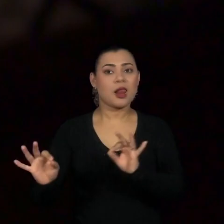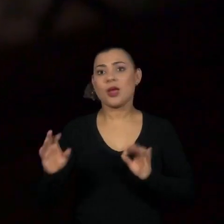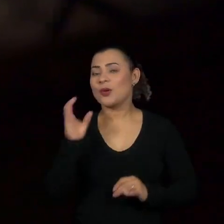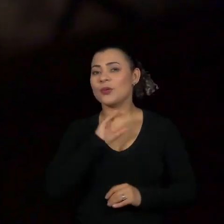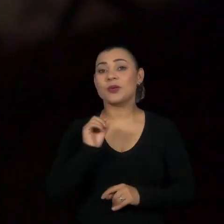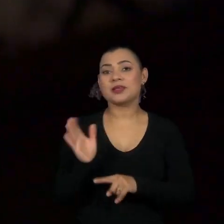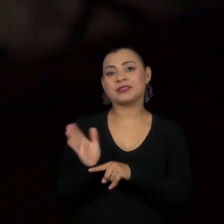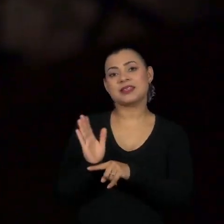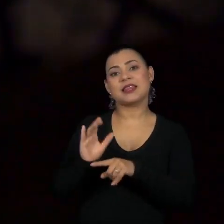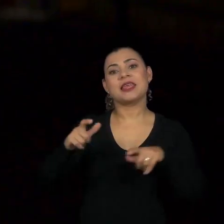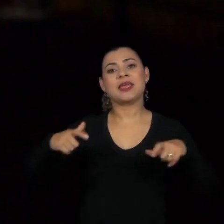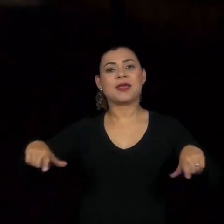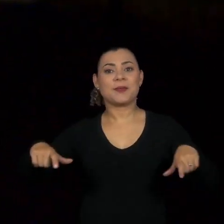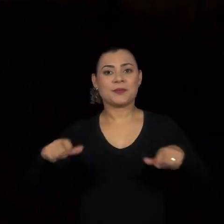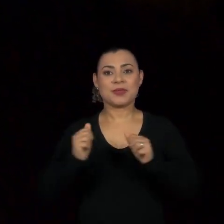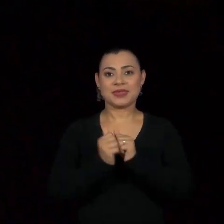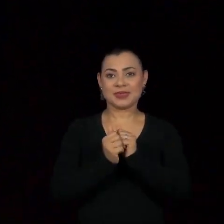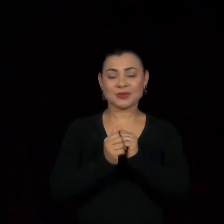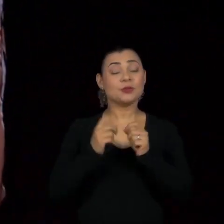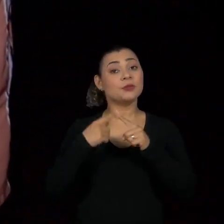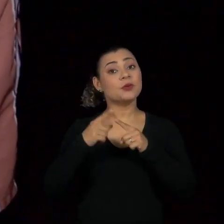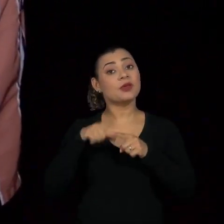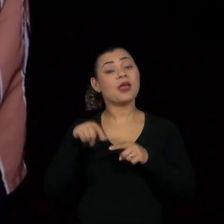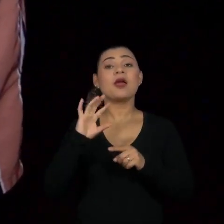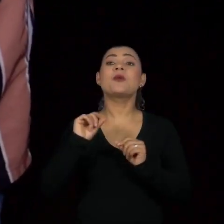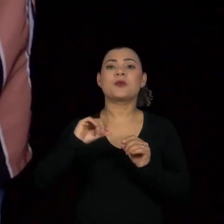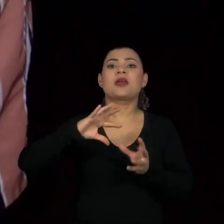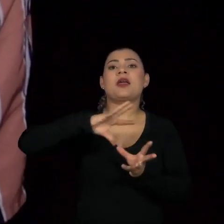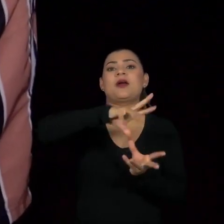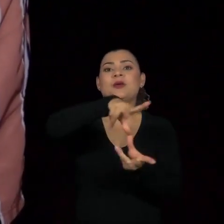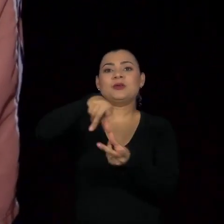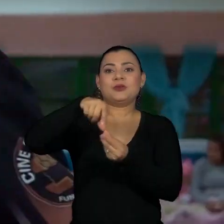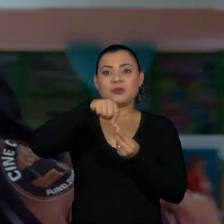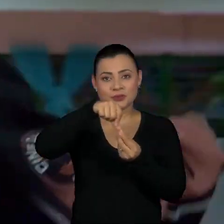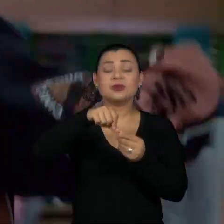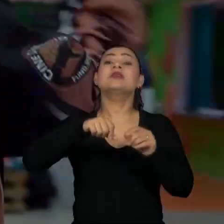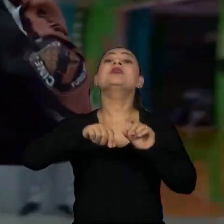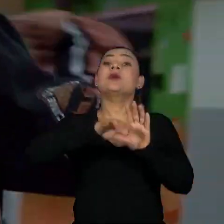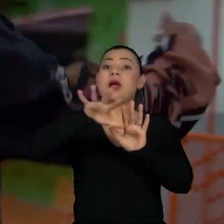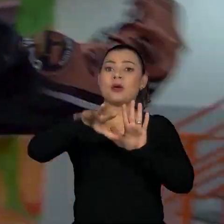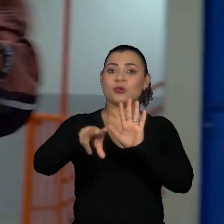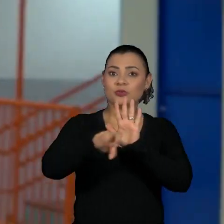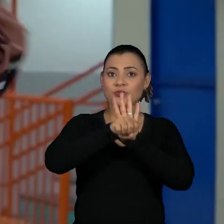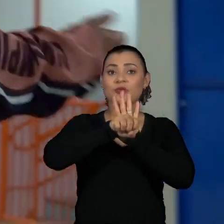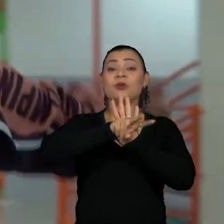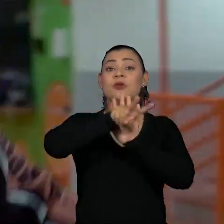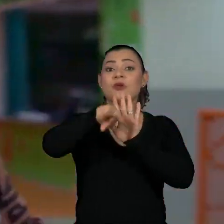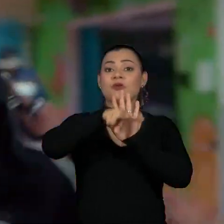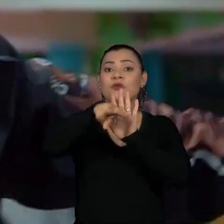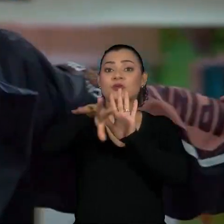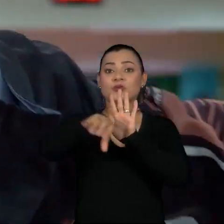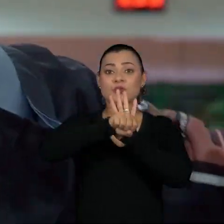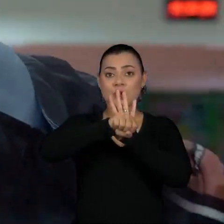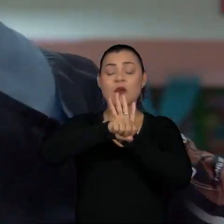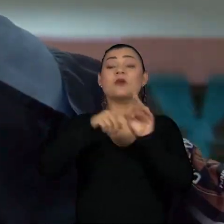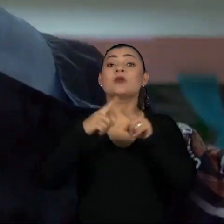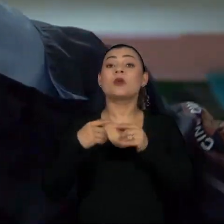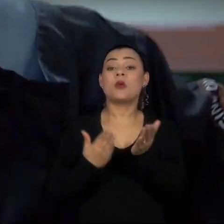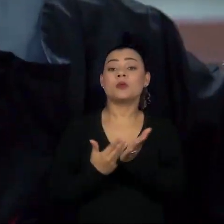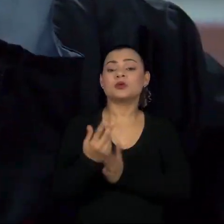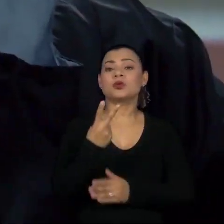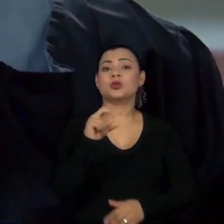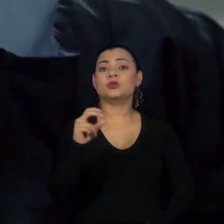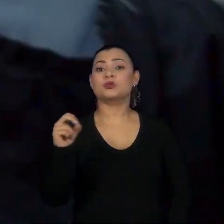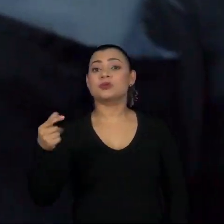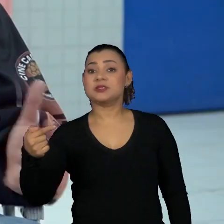chamado Cine Campinho, que é um projeto de audiovisual periférico que a gente faz aqui desde 2007. Então a gente